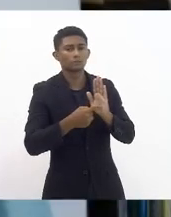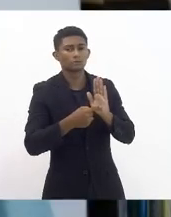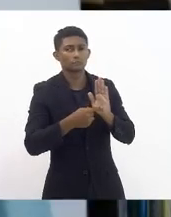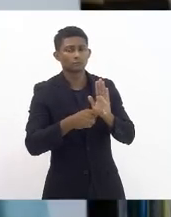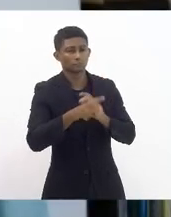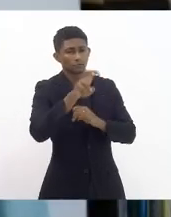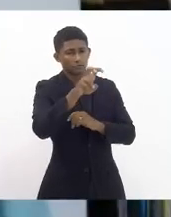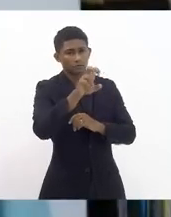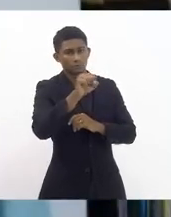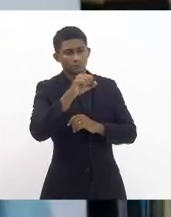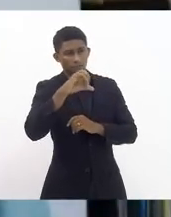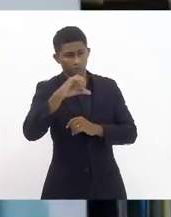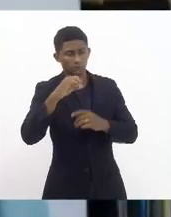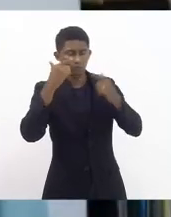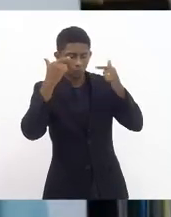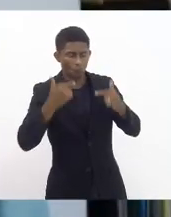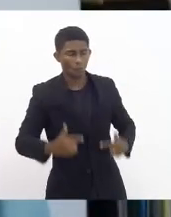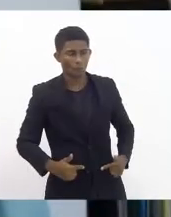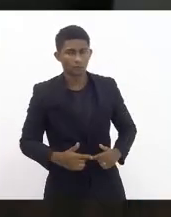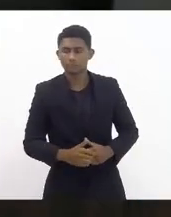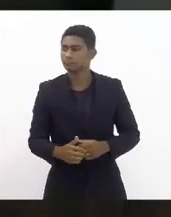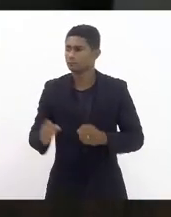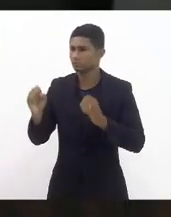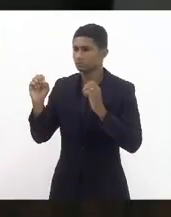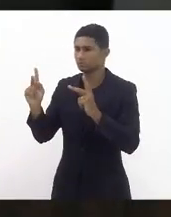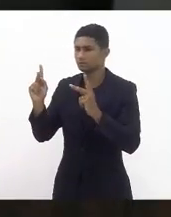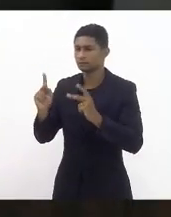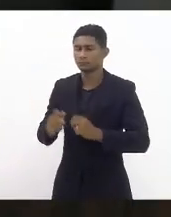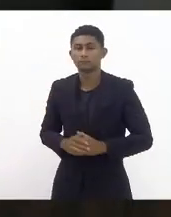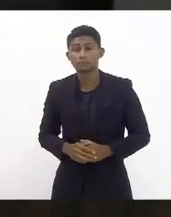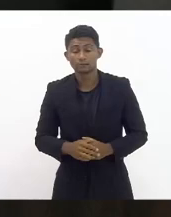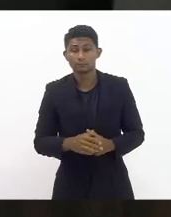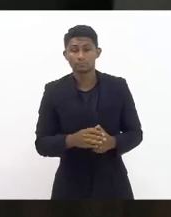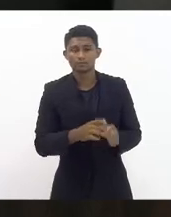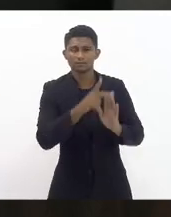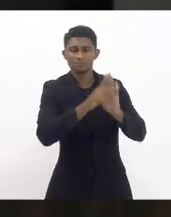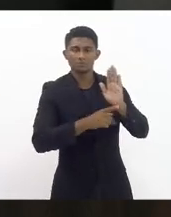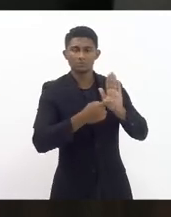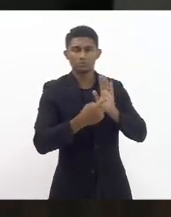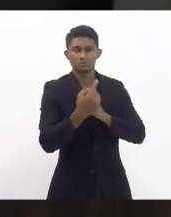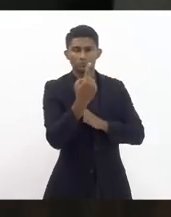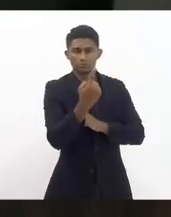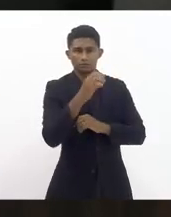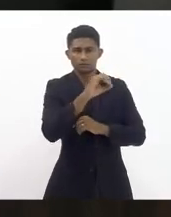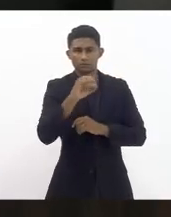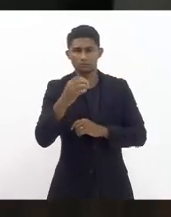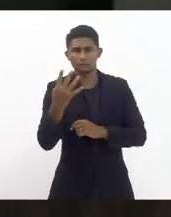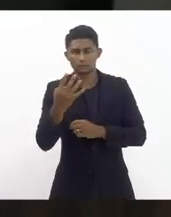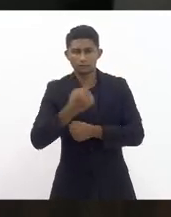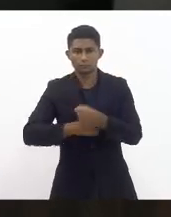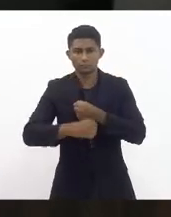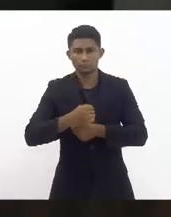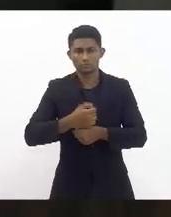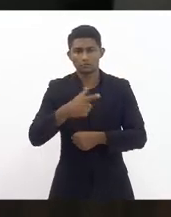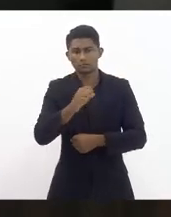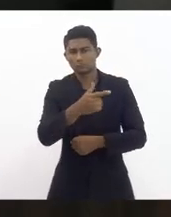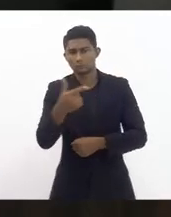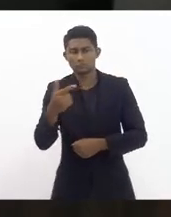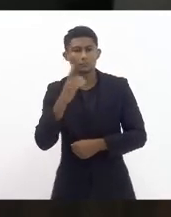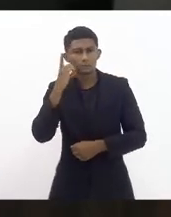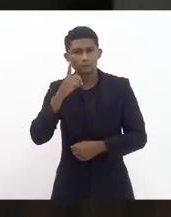Projeto 589, abstenção. Ok. Projeto de resolução 1004 de 22, de autoria do deputado Jari.